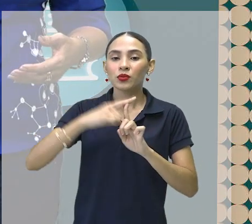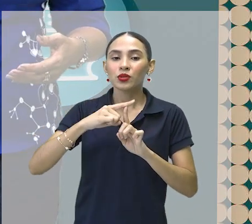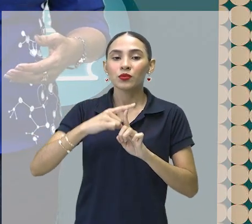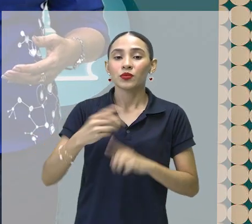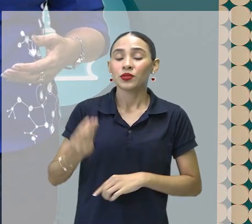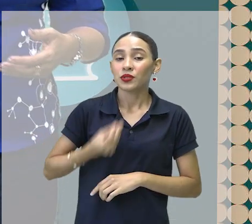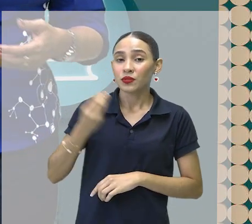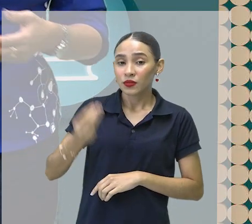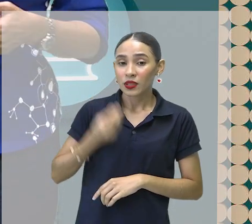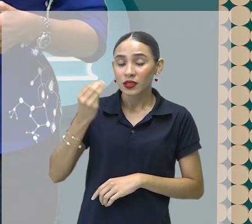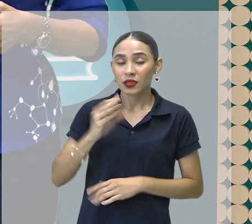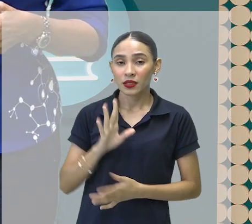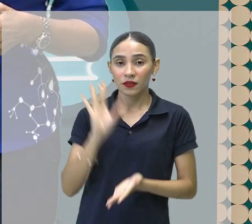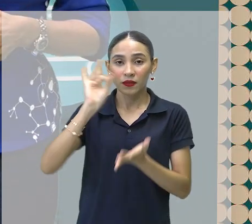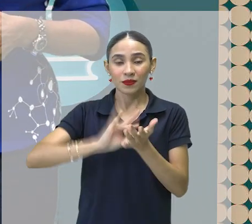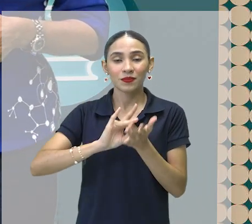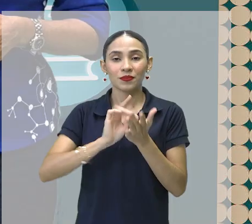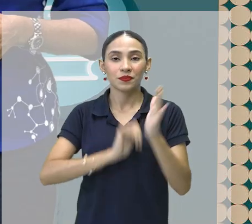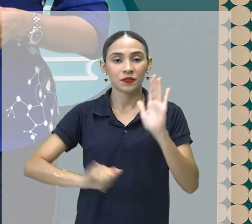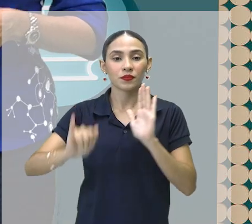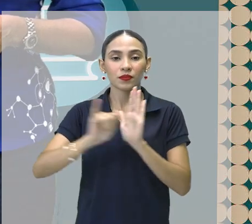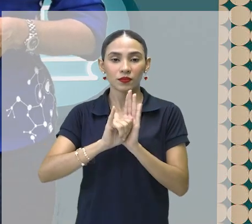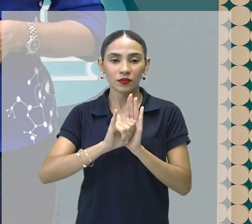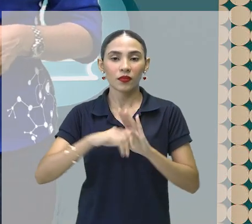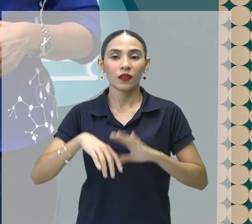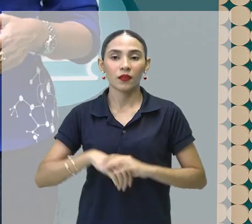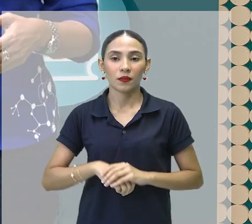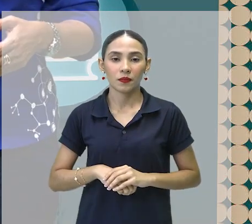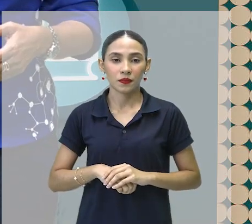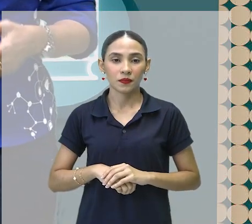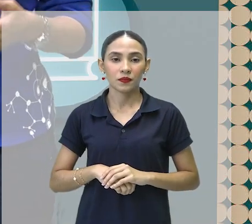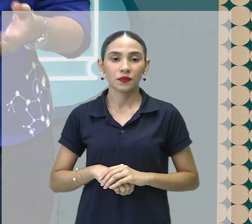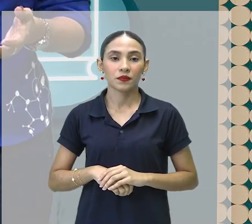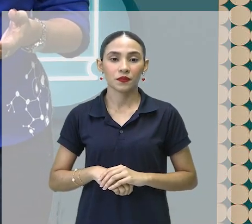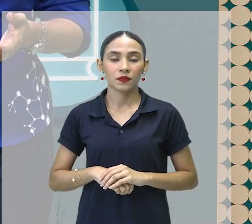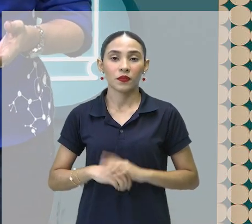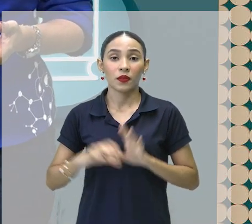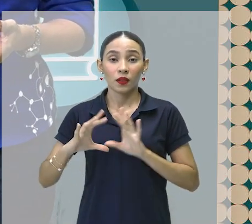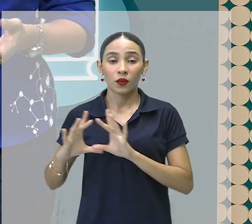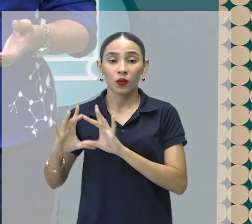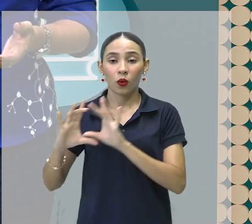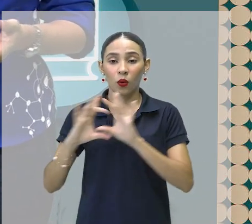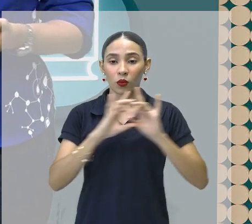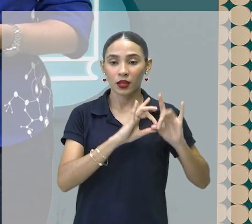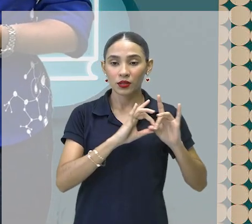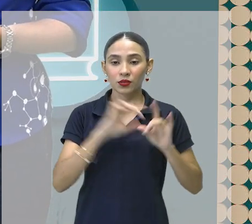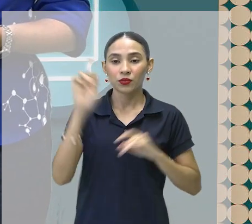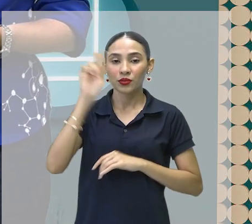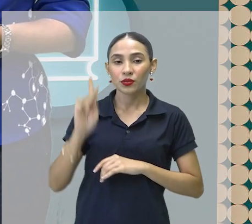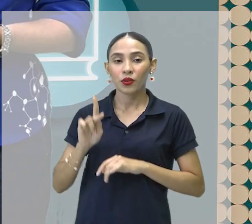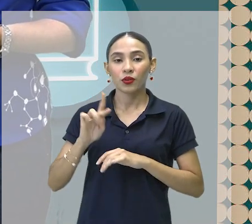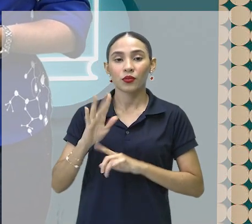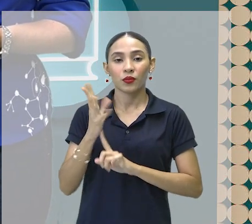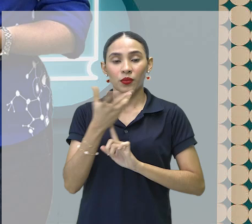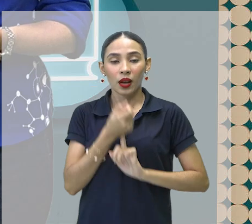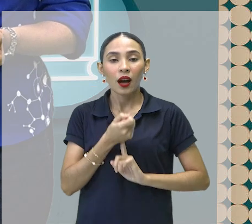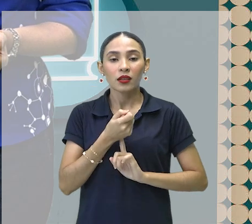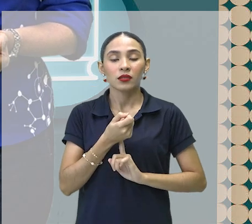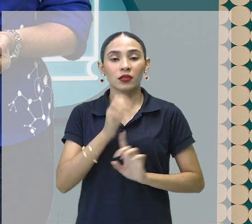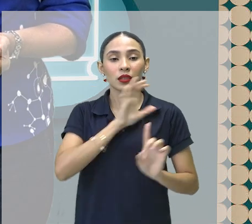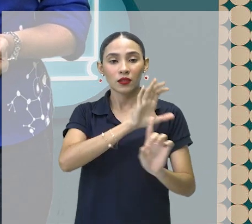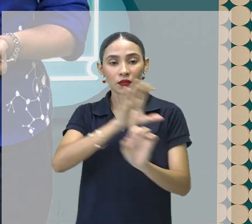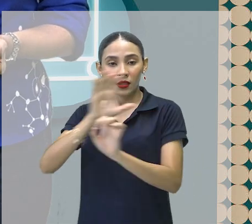de sobrevivência e afirmação identitária. Contextos históricos. As obras de arte refletem